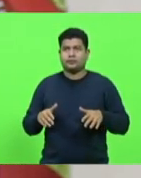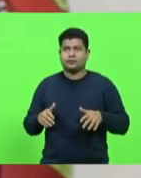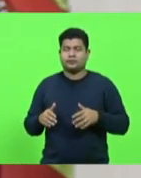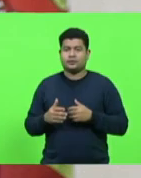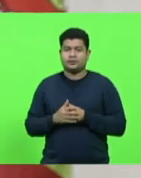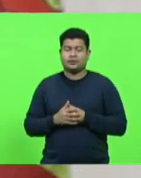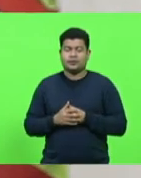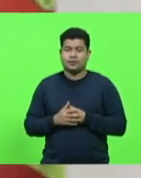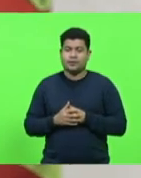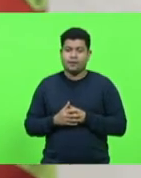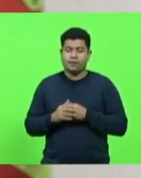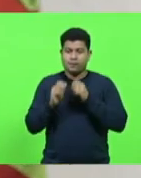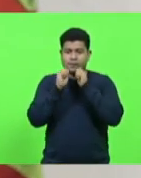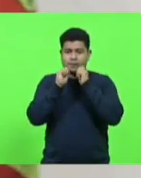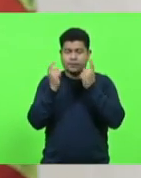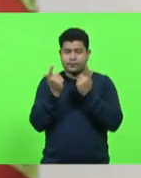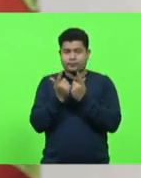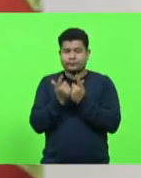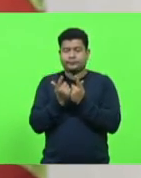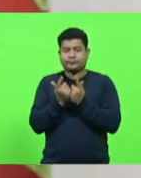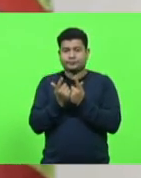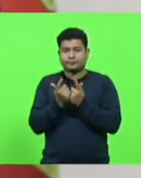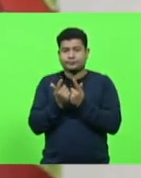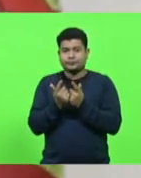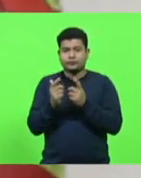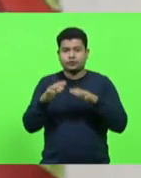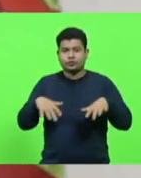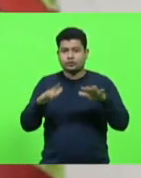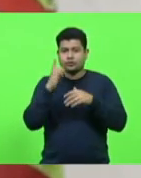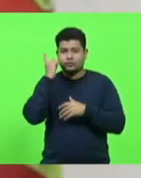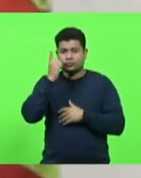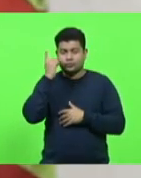Catarina. Senhores deputados que nos acompanham